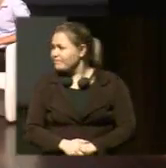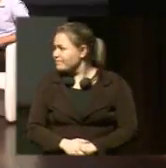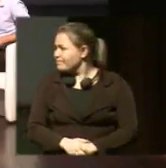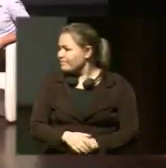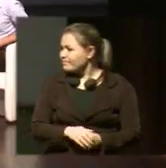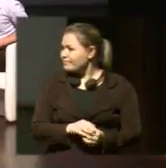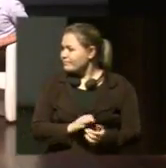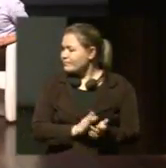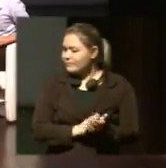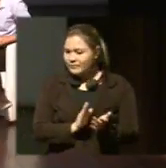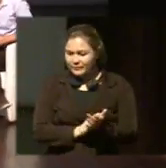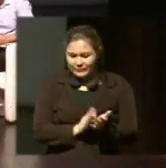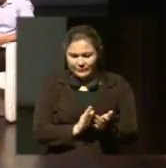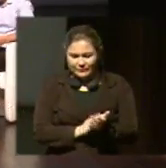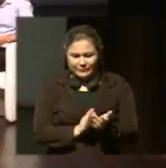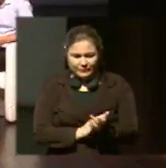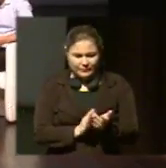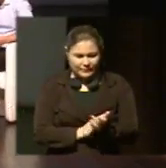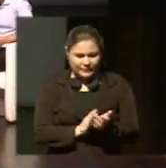Bom,